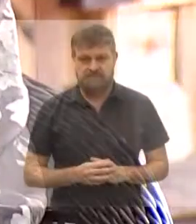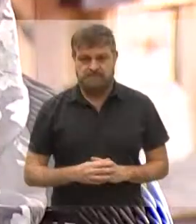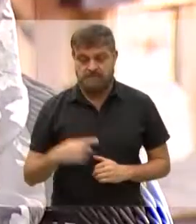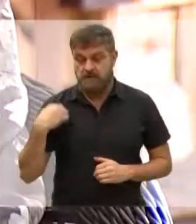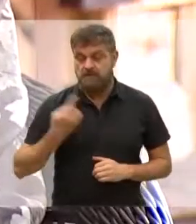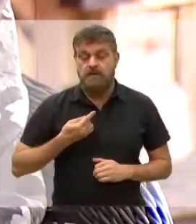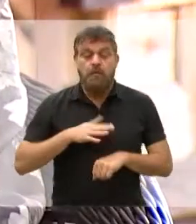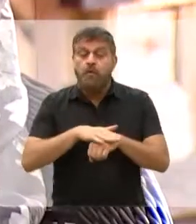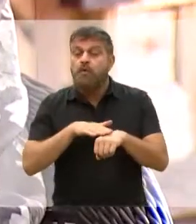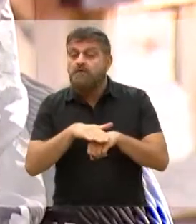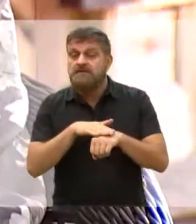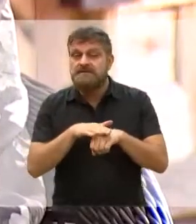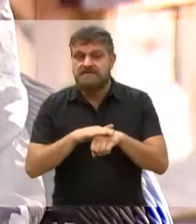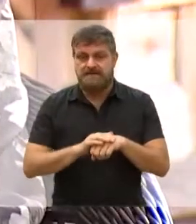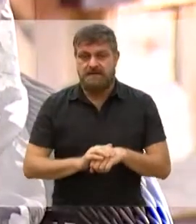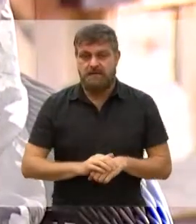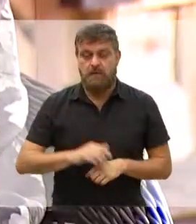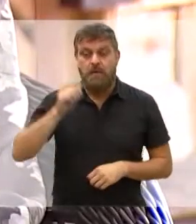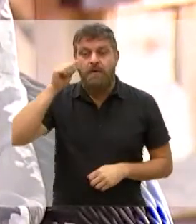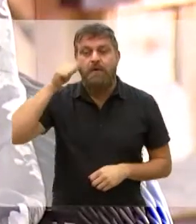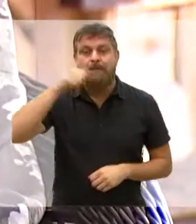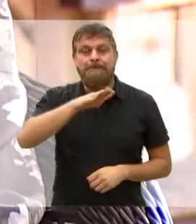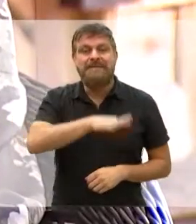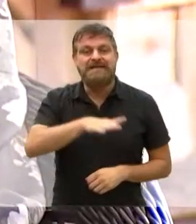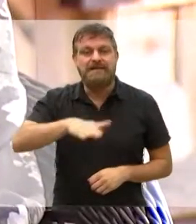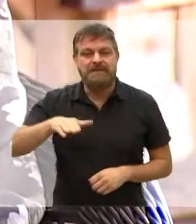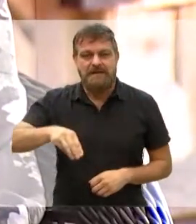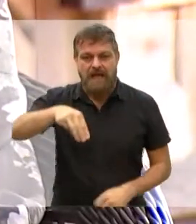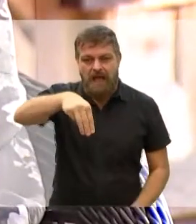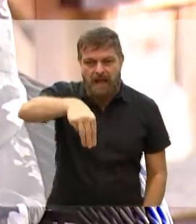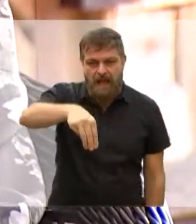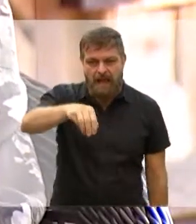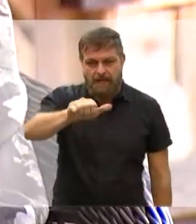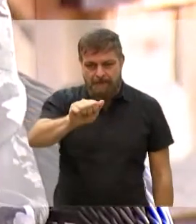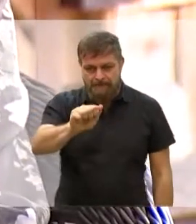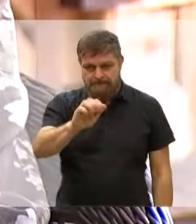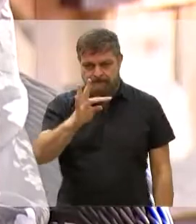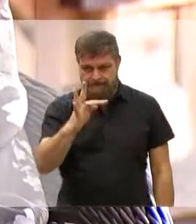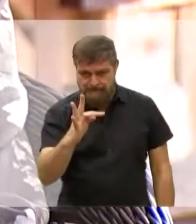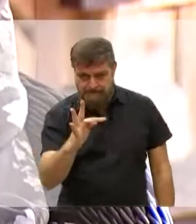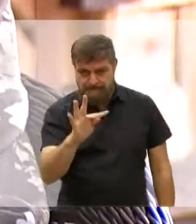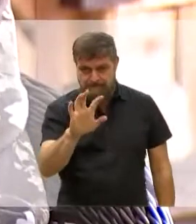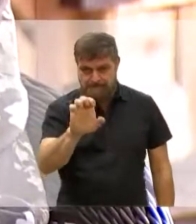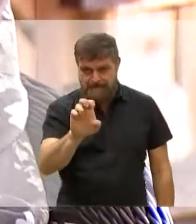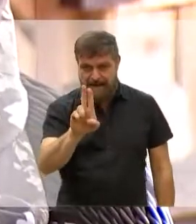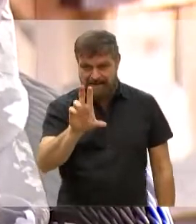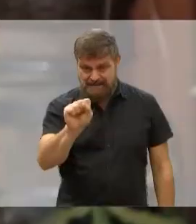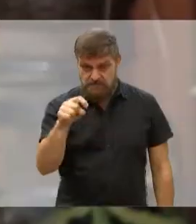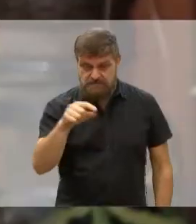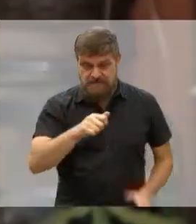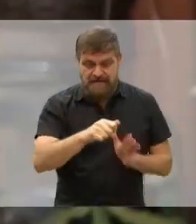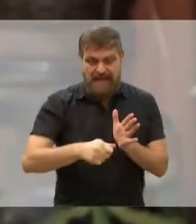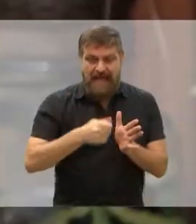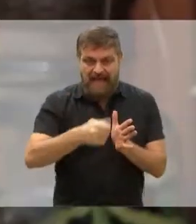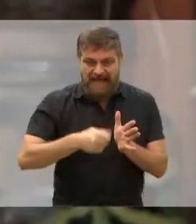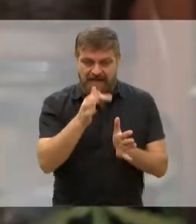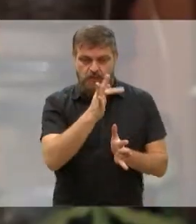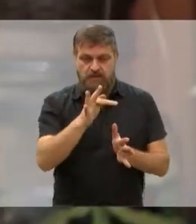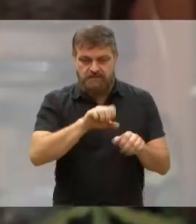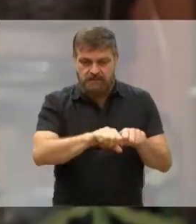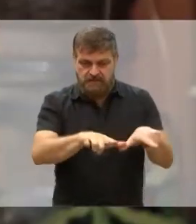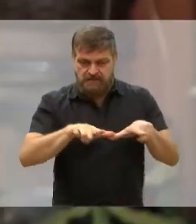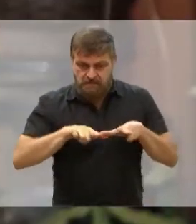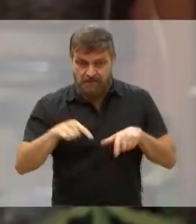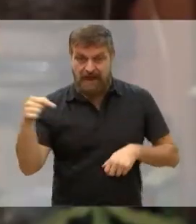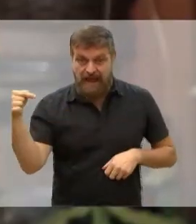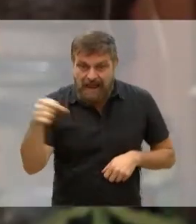Nós vamos conversar agora com o odontopediatra Dr. Matheus Rassi. Ele tem a sua formação pela Unesp de Araraquara e